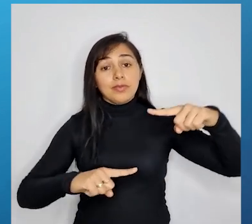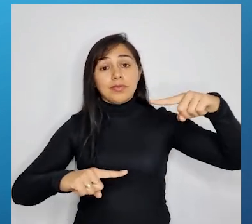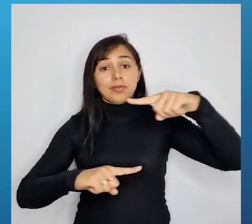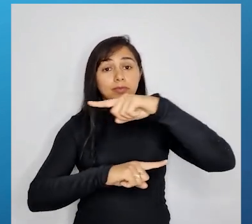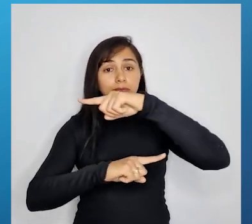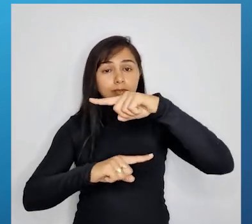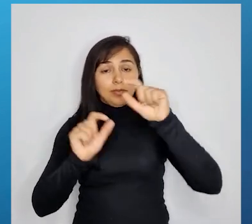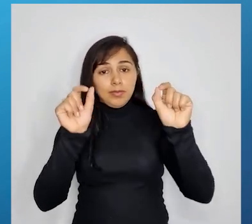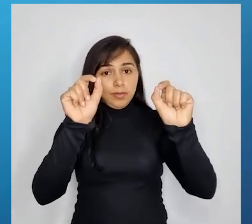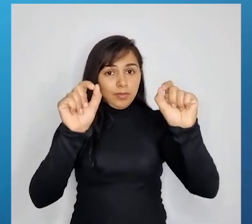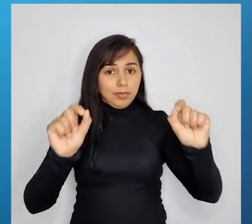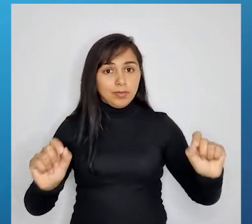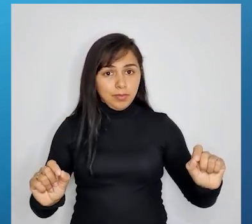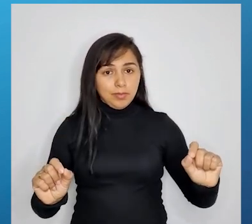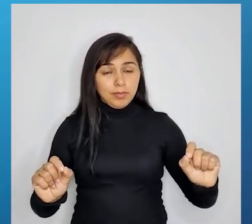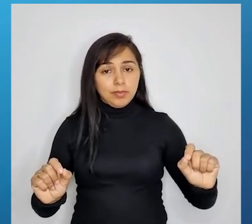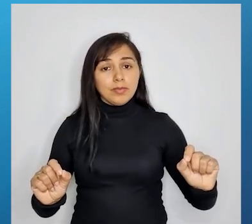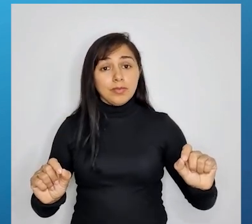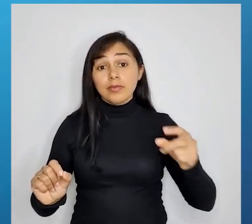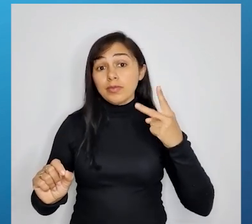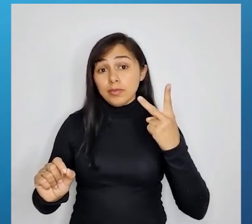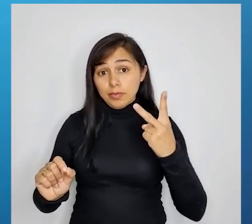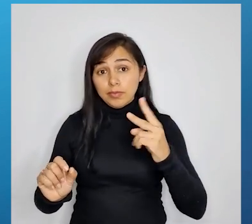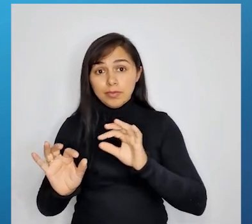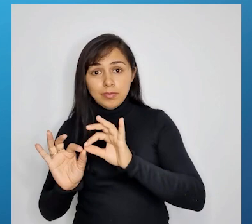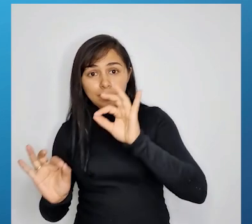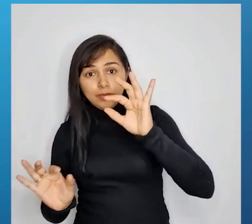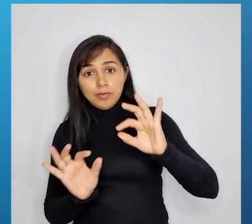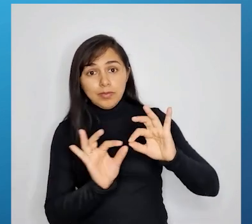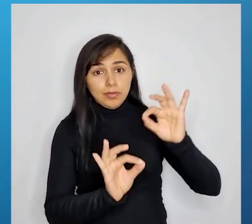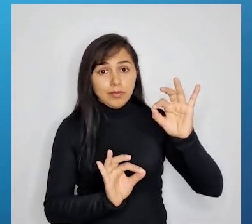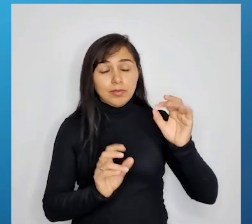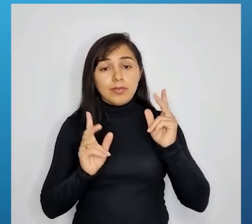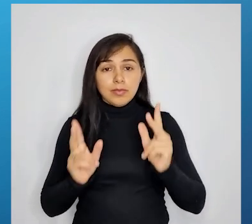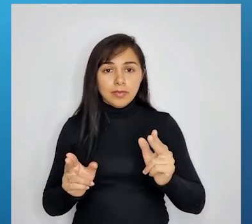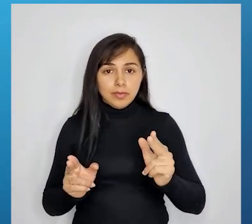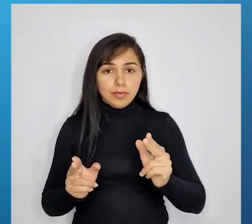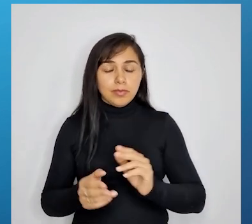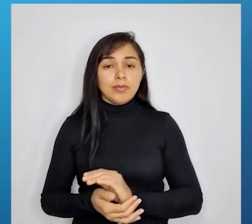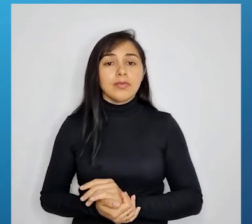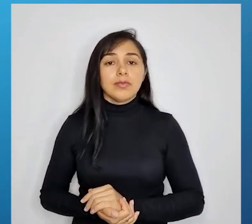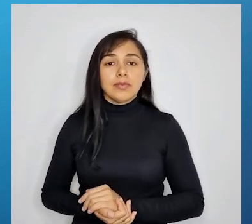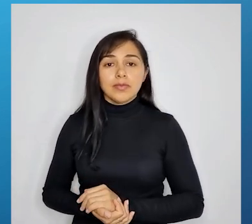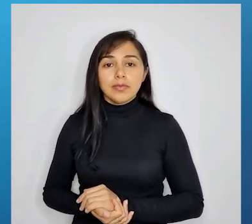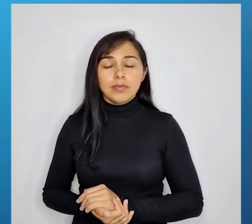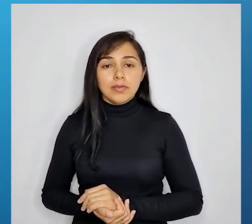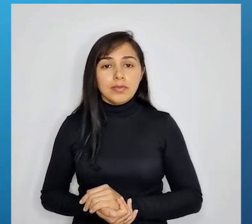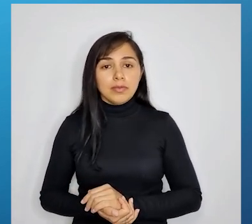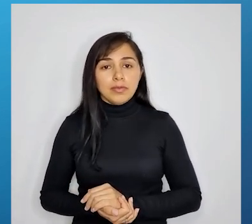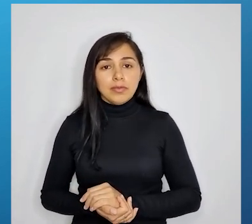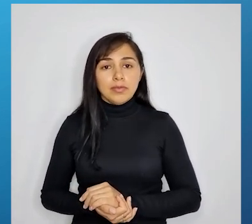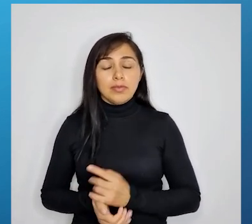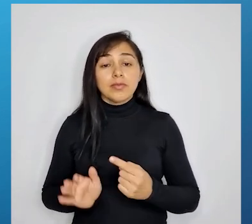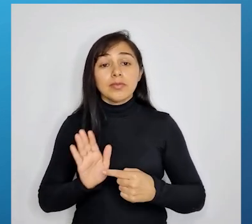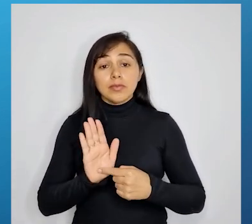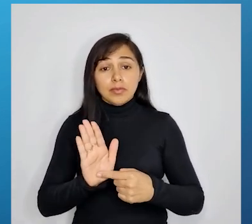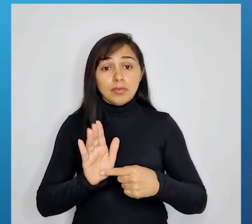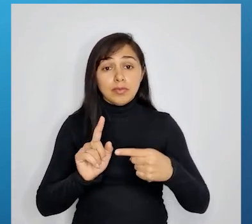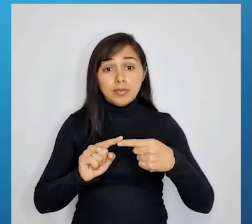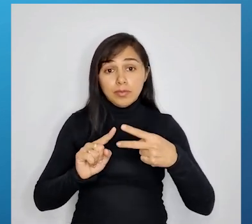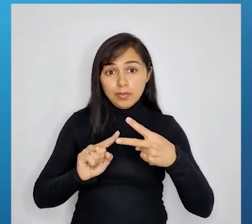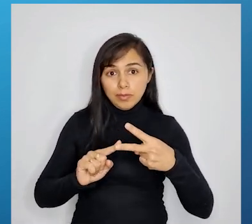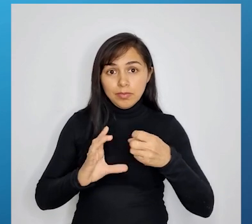dois lados aí congruentes. Vamos apresentar duas propriedades dos trapézios isósceles. A